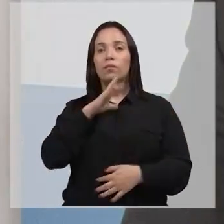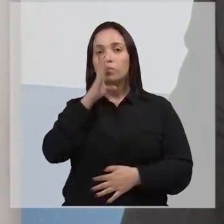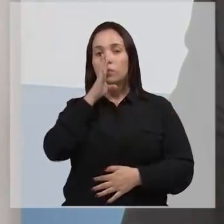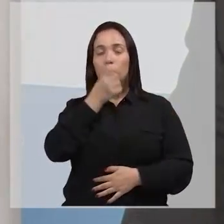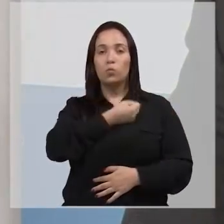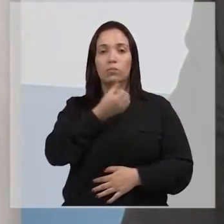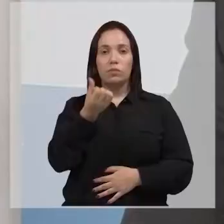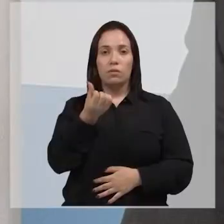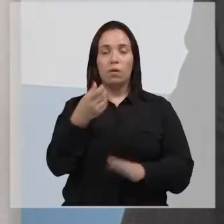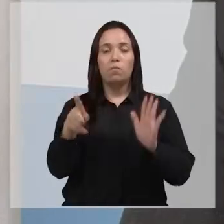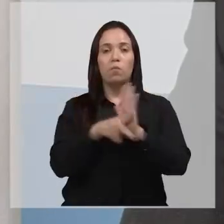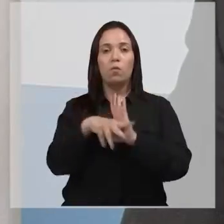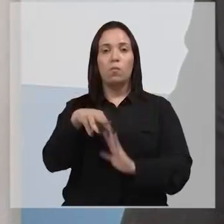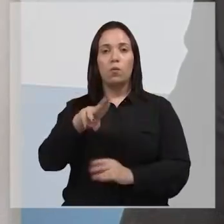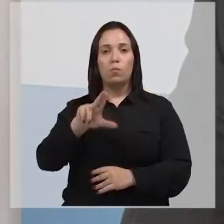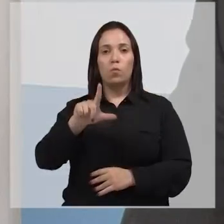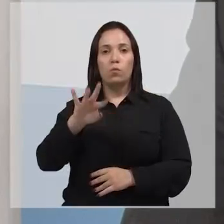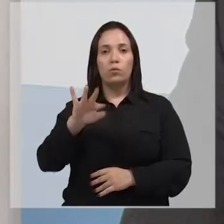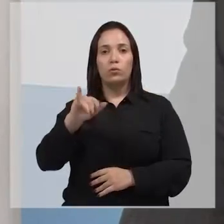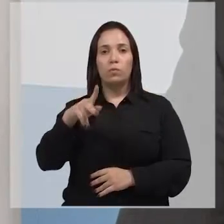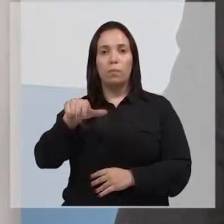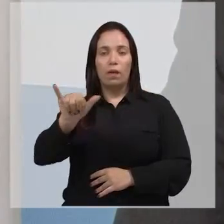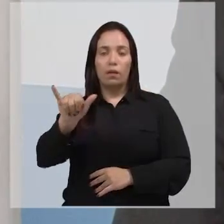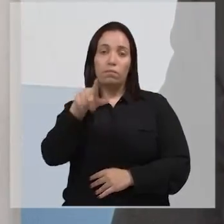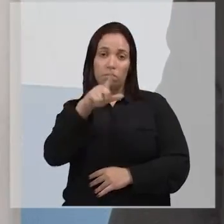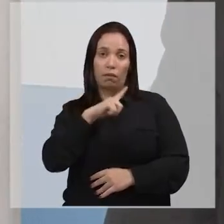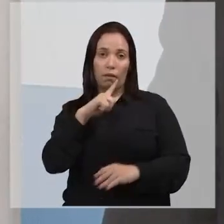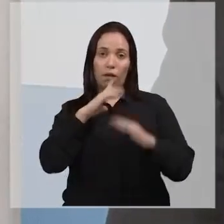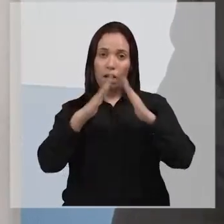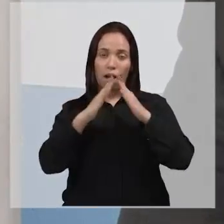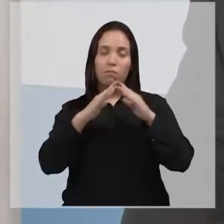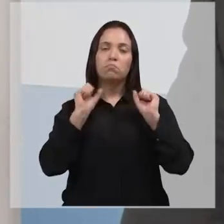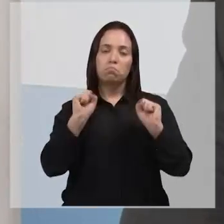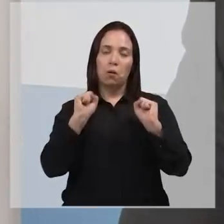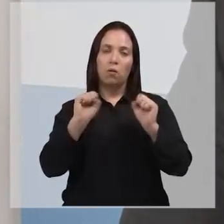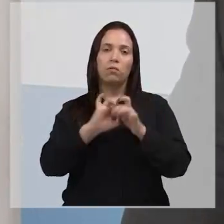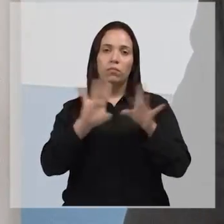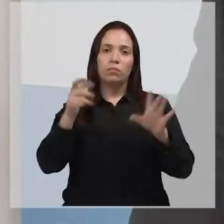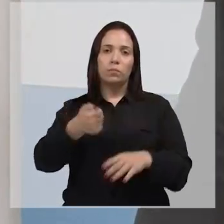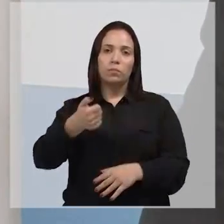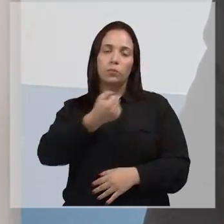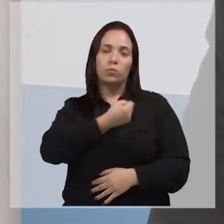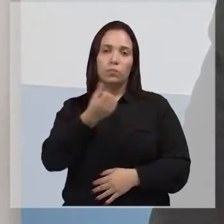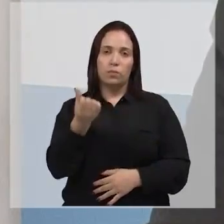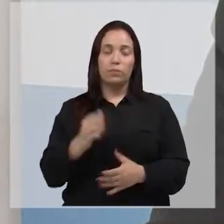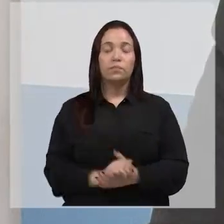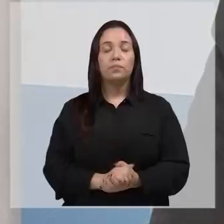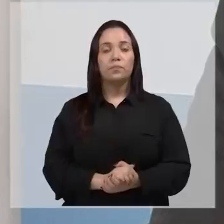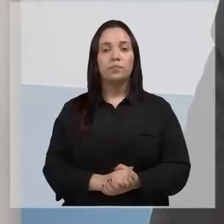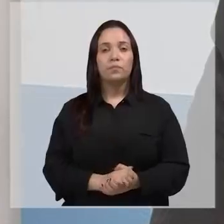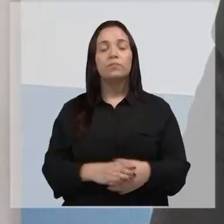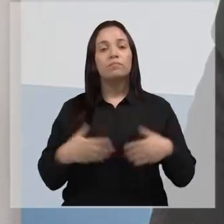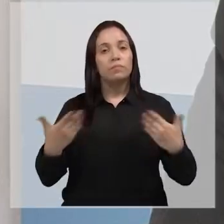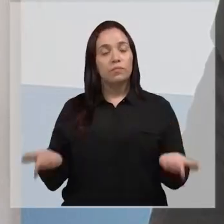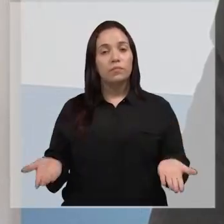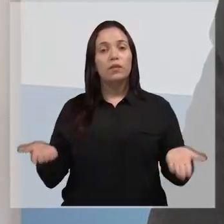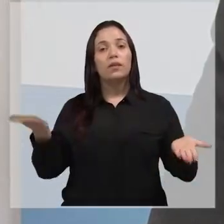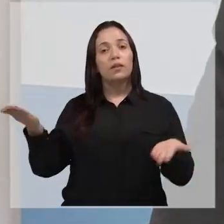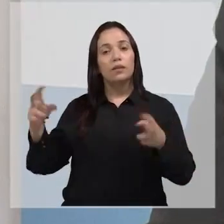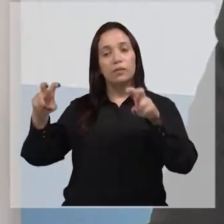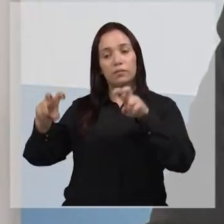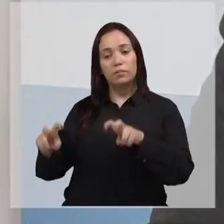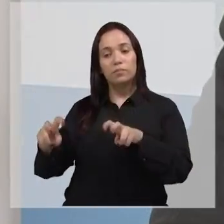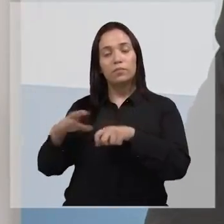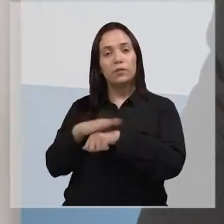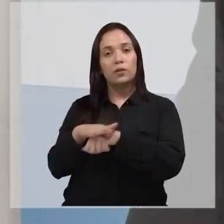6 da Multiplay. Você que é assinante, tem Multiplay, pode assistir também no canal 6, tá certo? Dito isso, eu estou aqui com meu